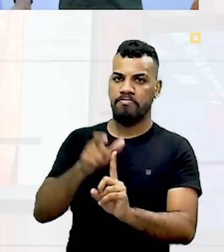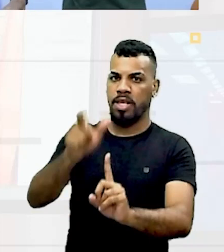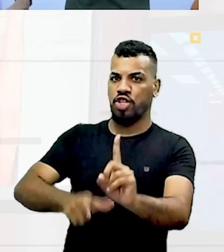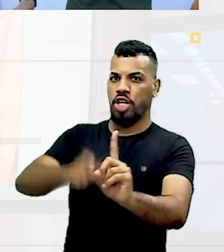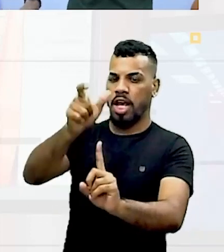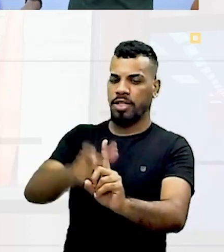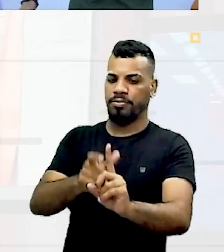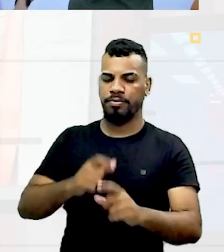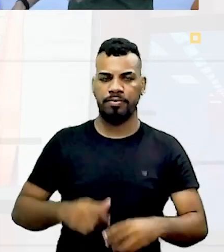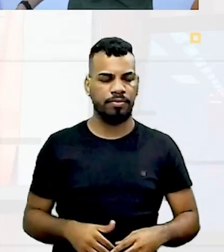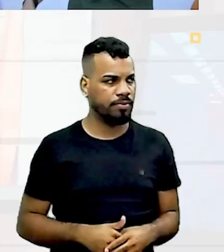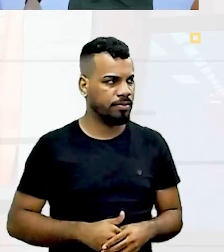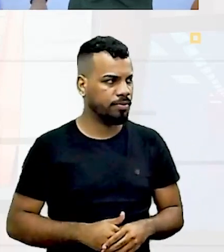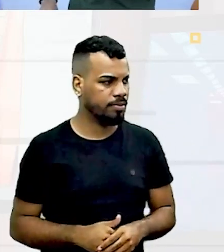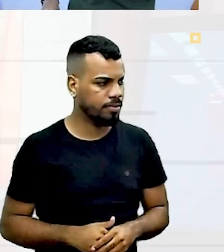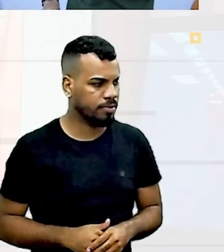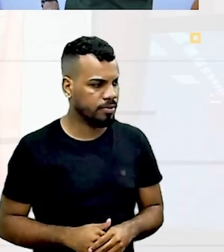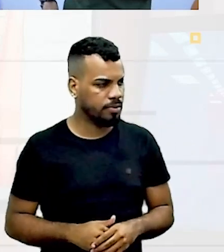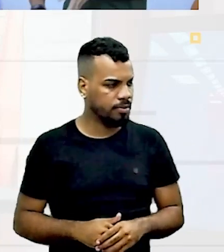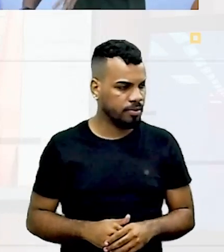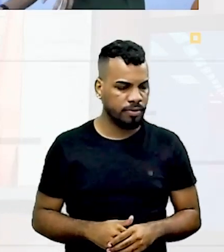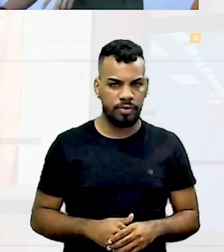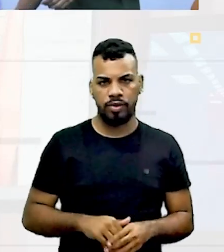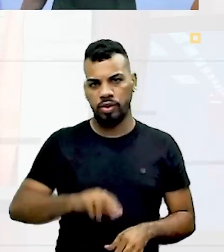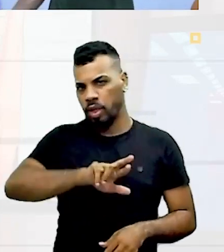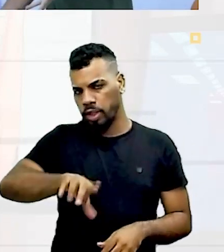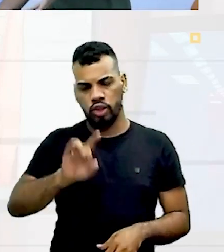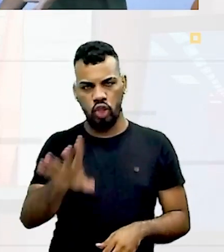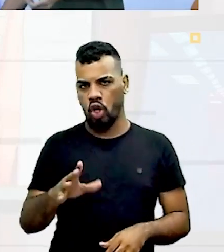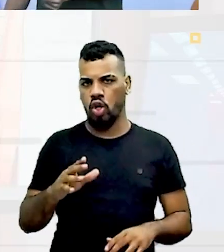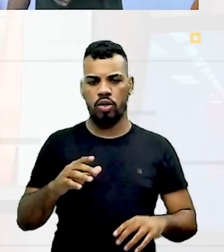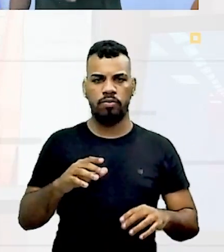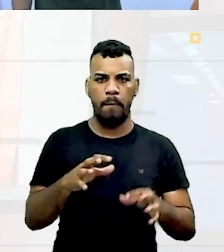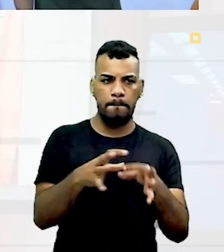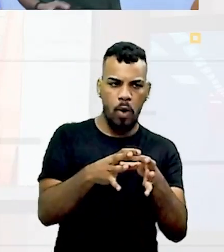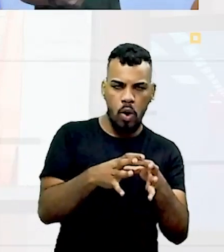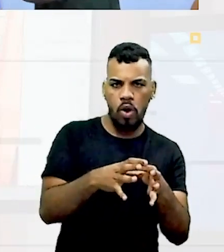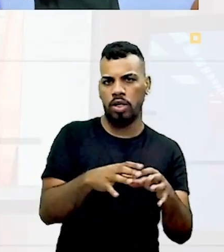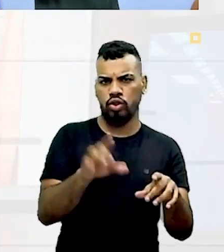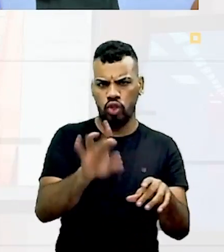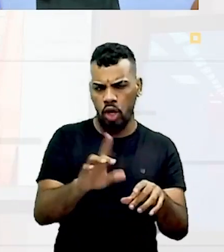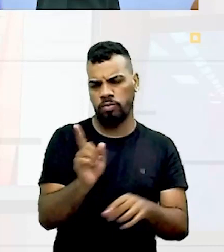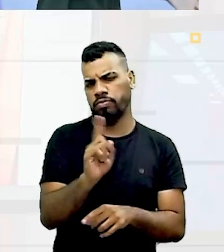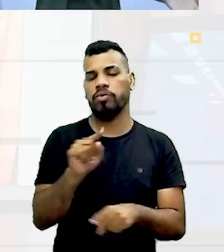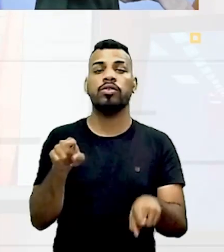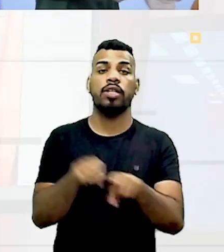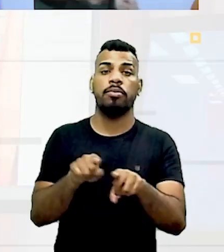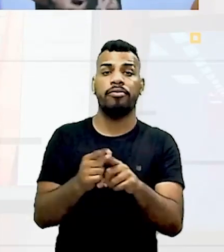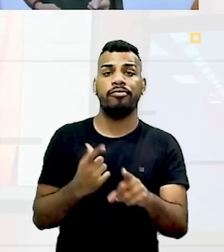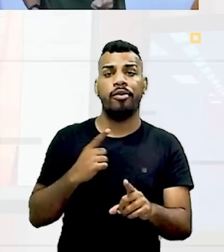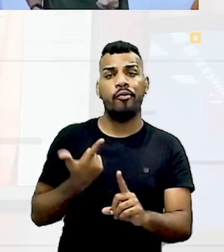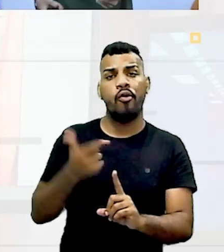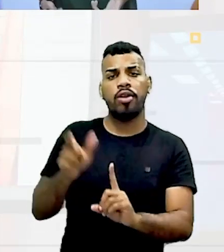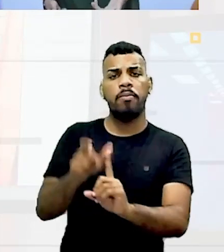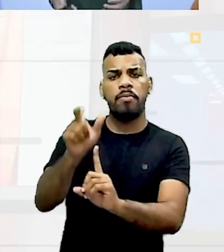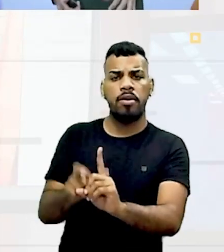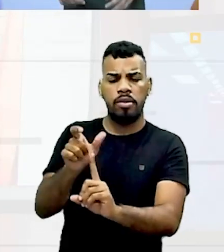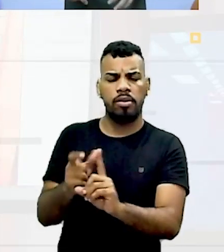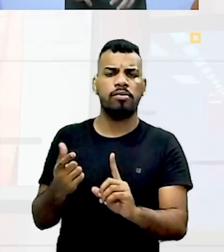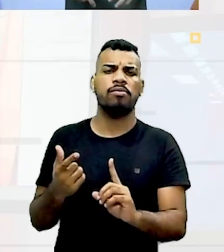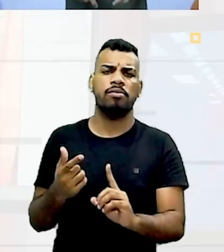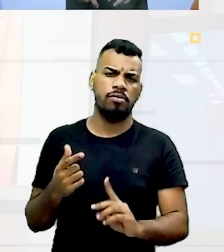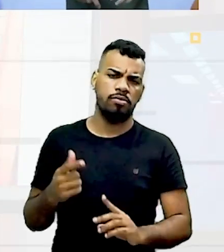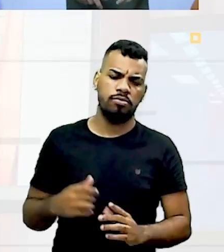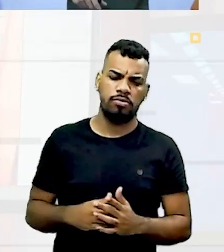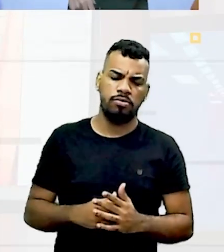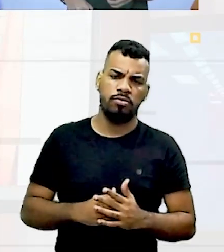Isso não é só, como eu falei, não é só de objetos, de bolas, mas sim de personagens mesmo. Geralmente personagens, quando